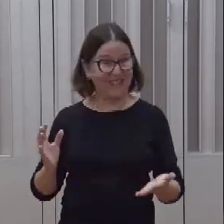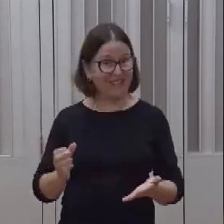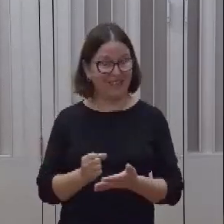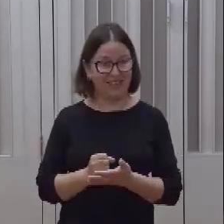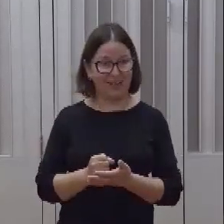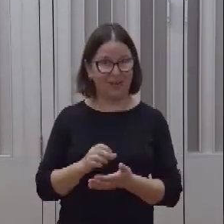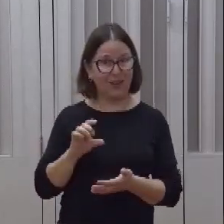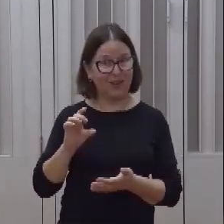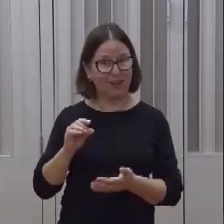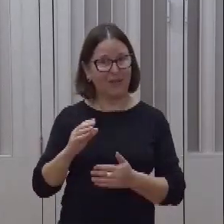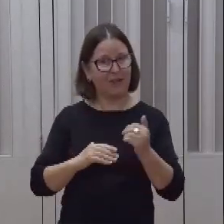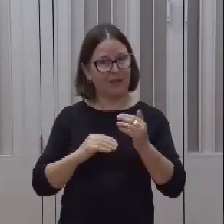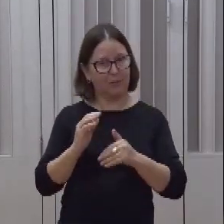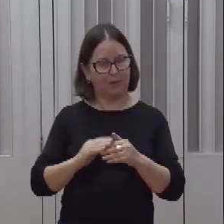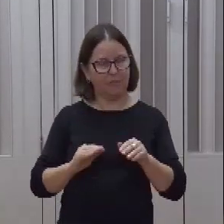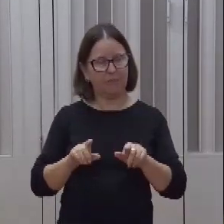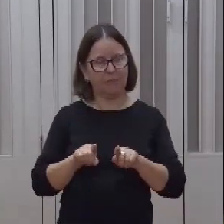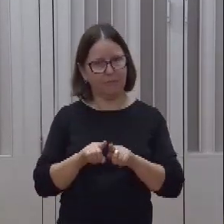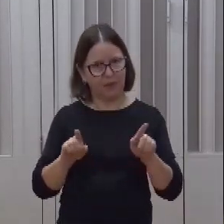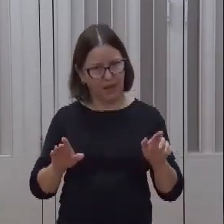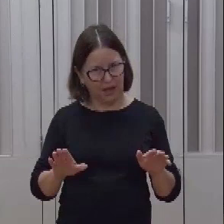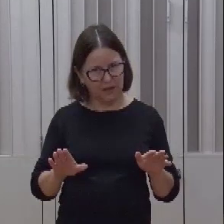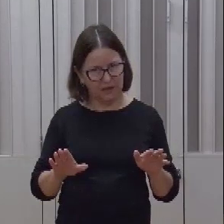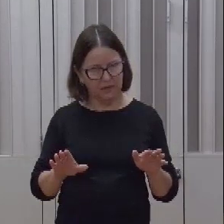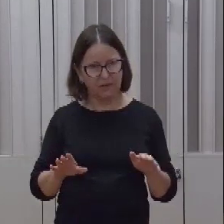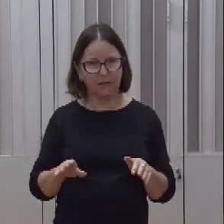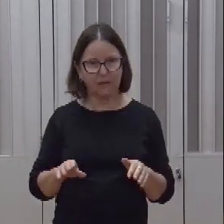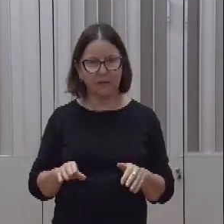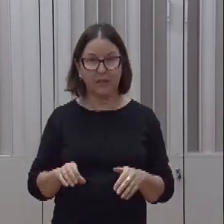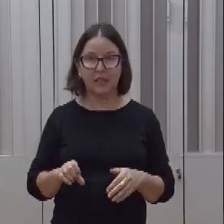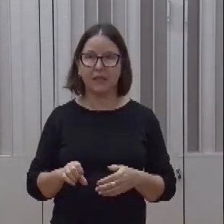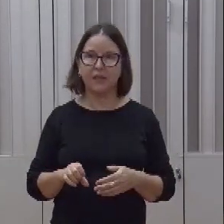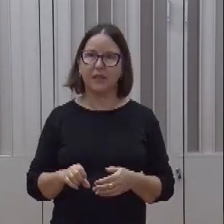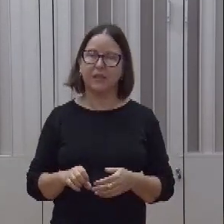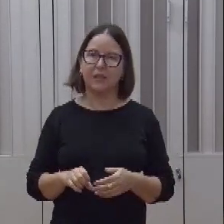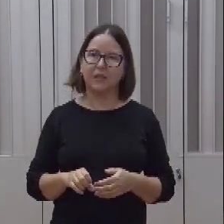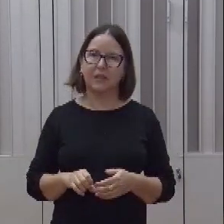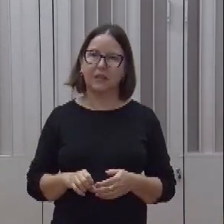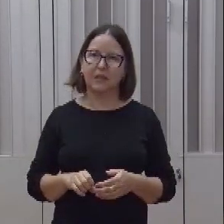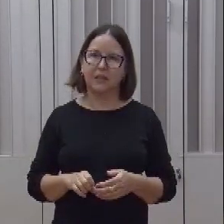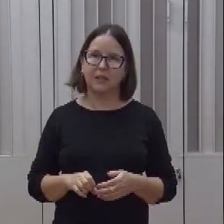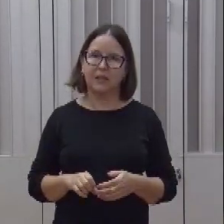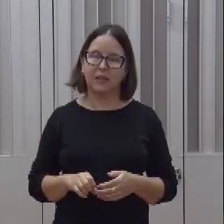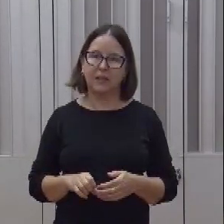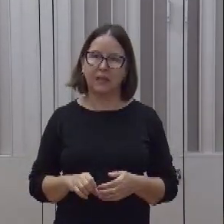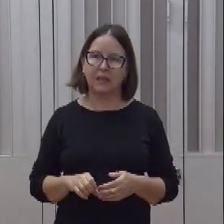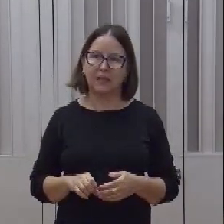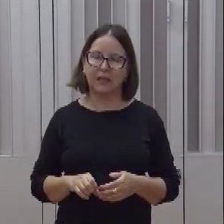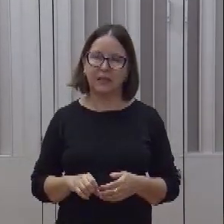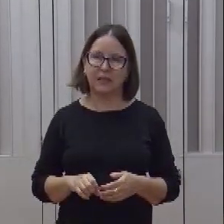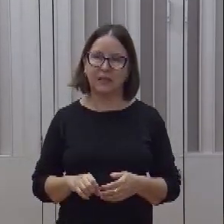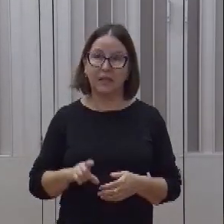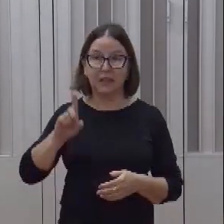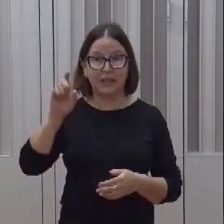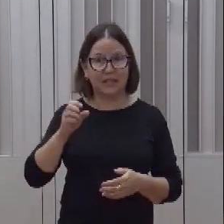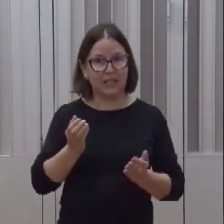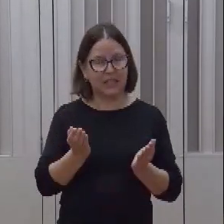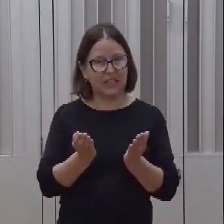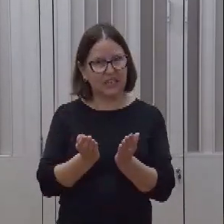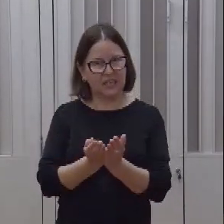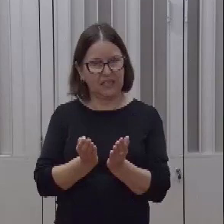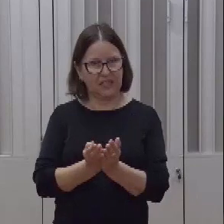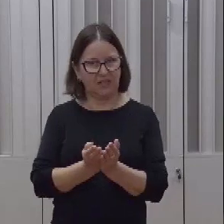só as obras. Mas, meu irmão, ser cristão e não ser